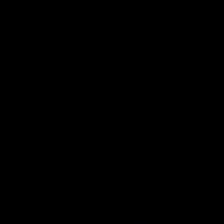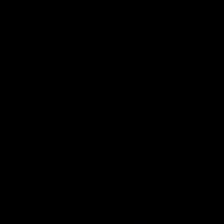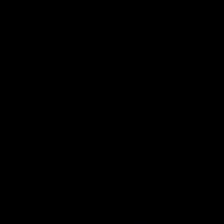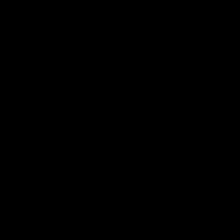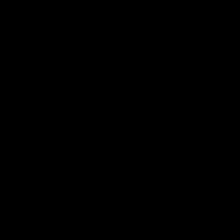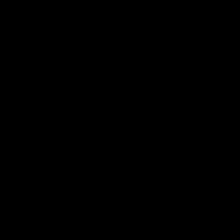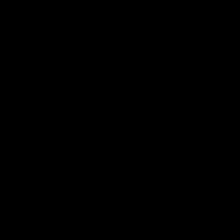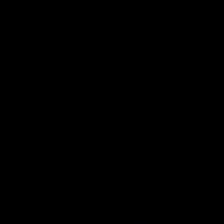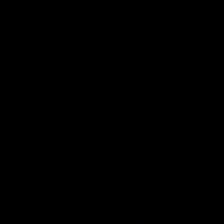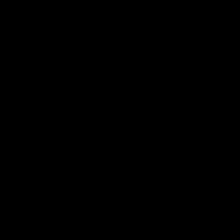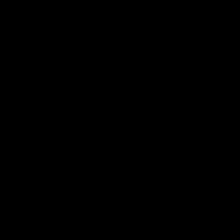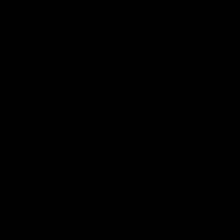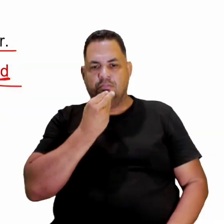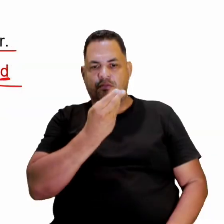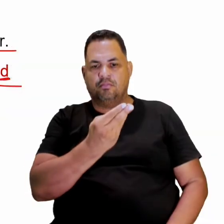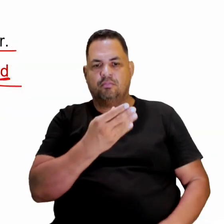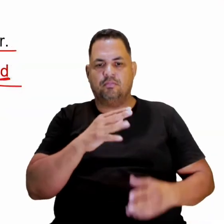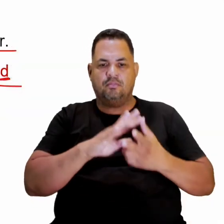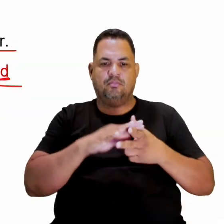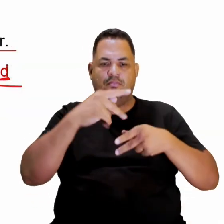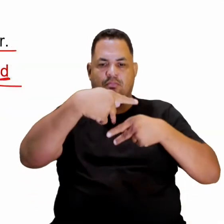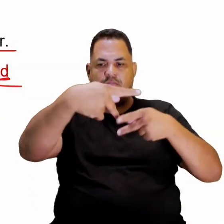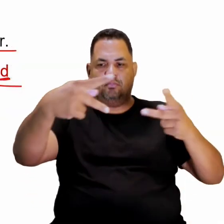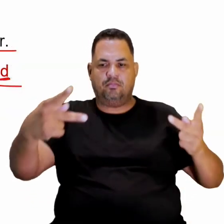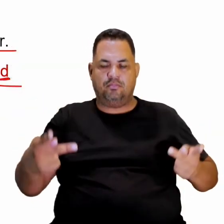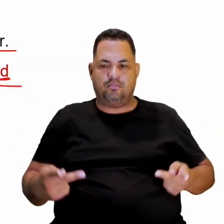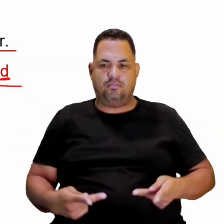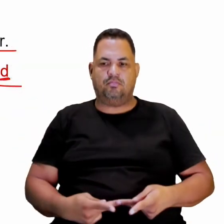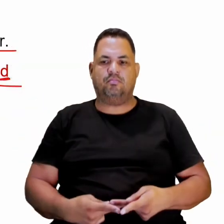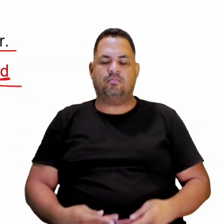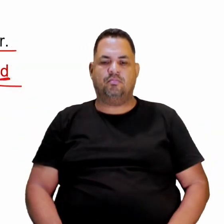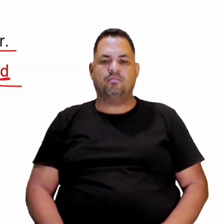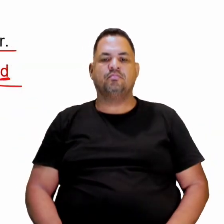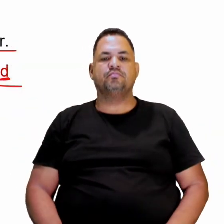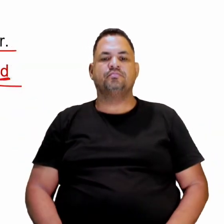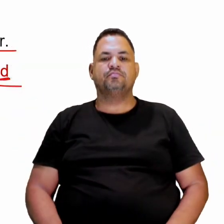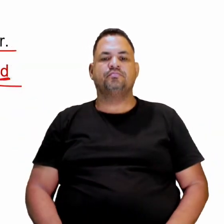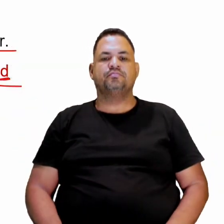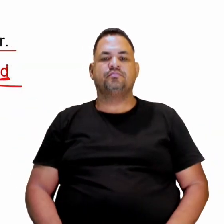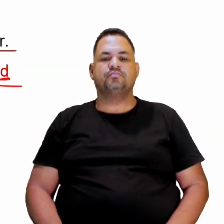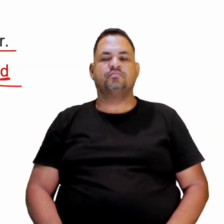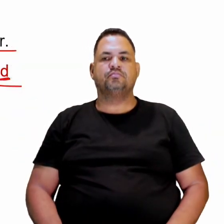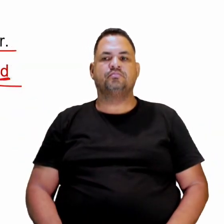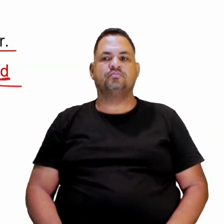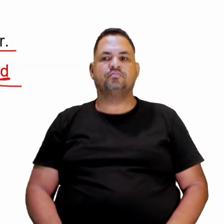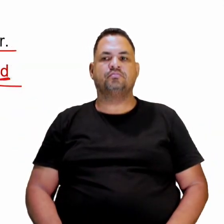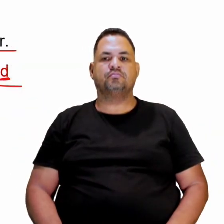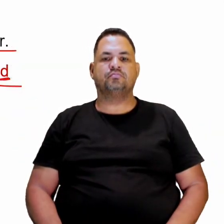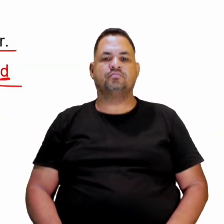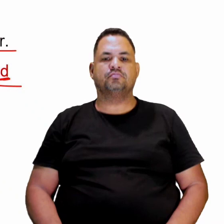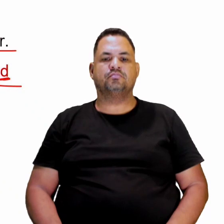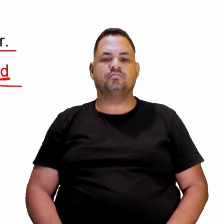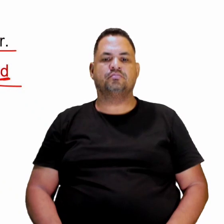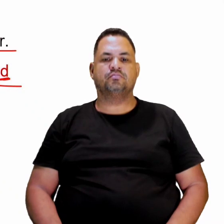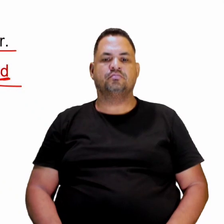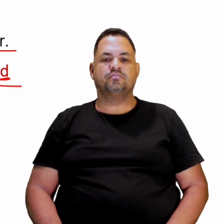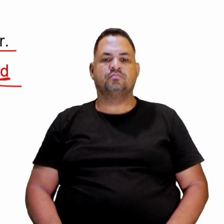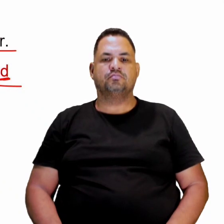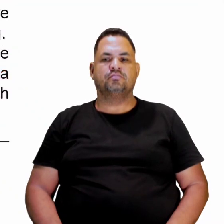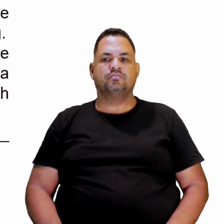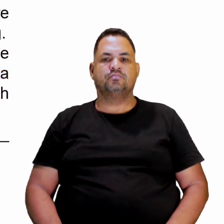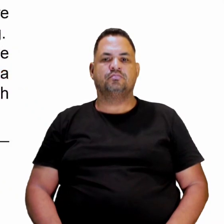aula, ele pediu a pizza and watch, ou seja, and watched.